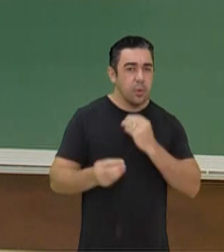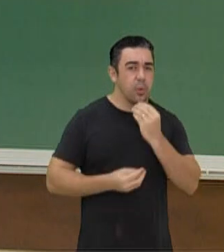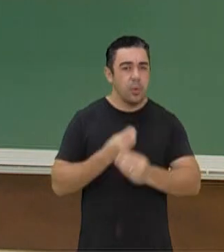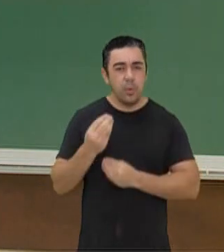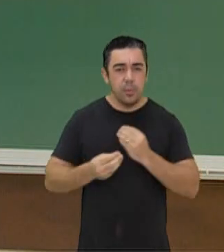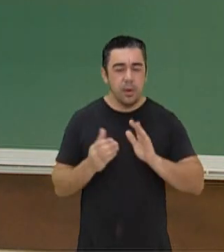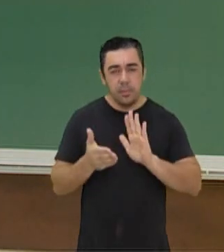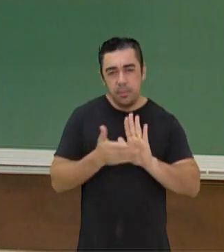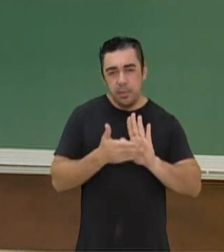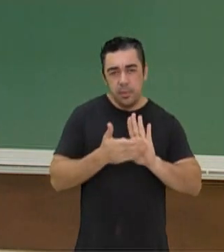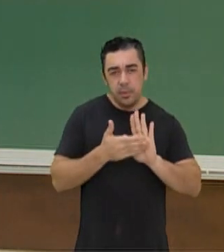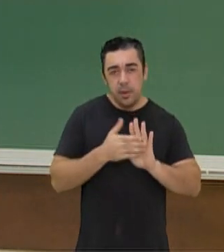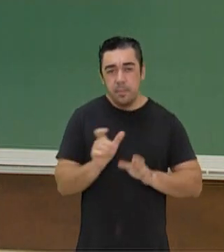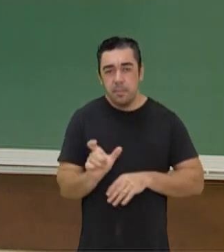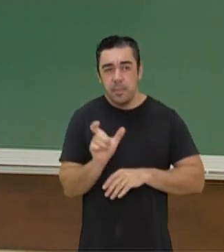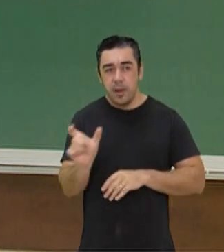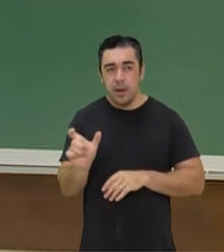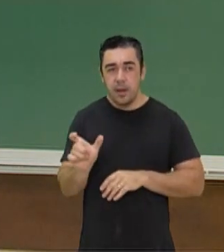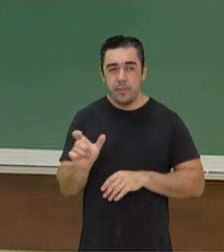sobre a proposta da palavra